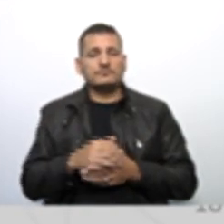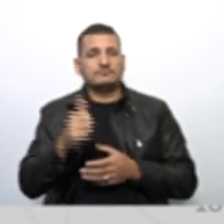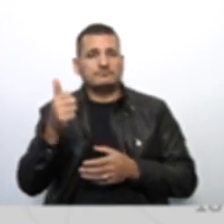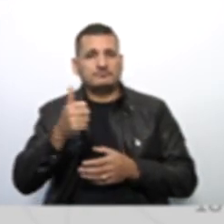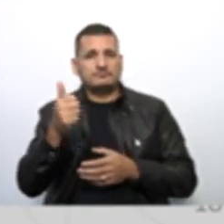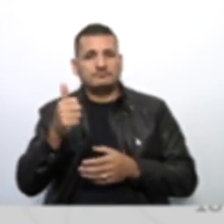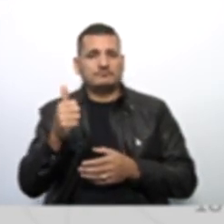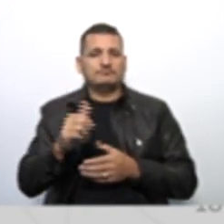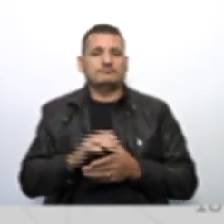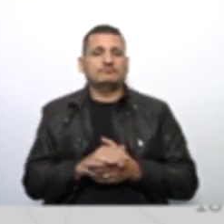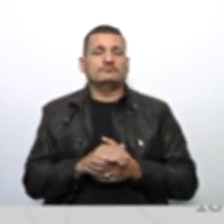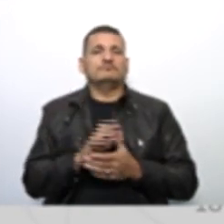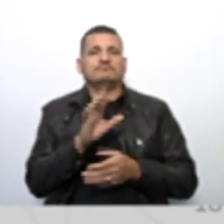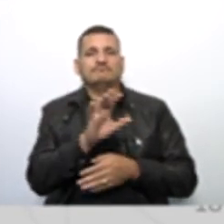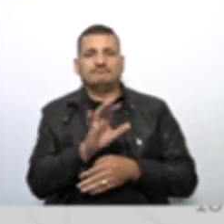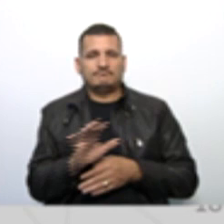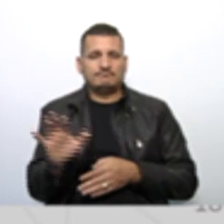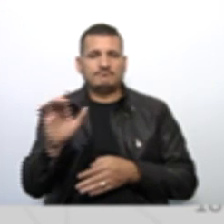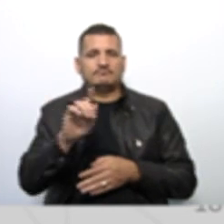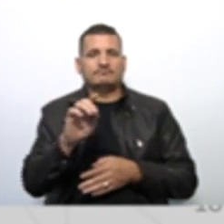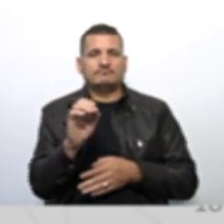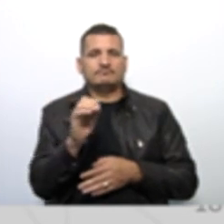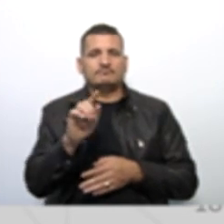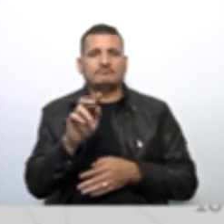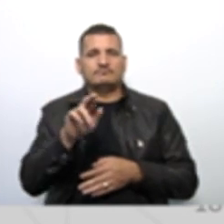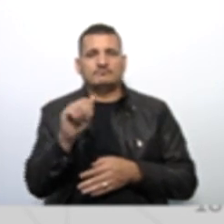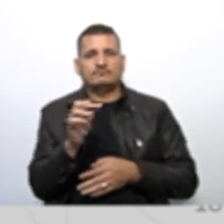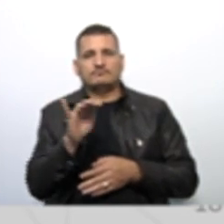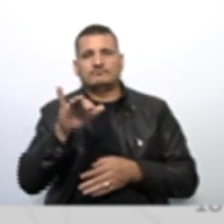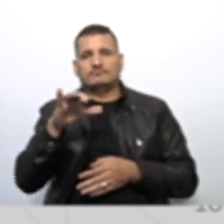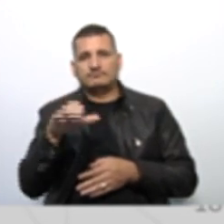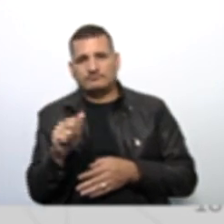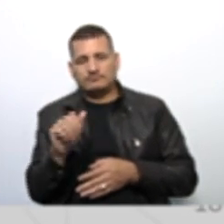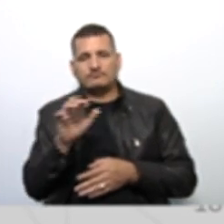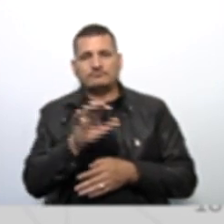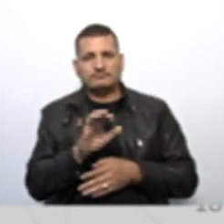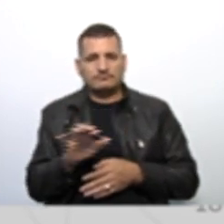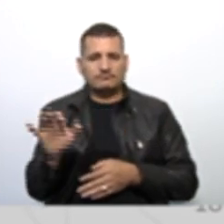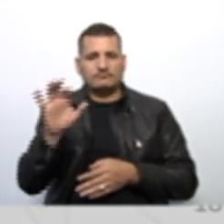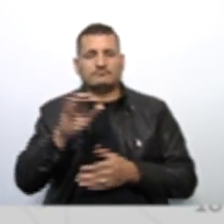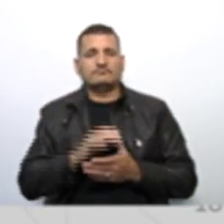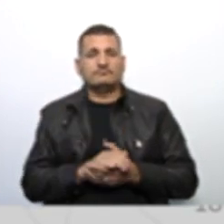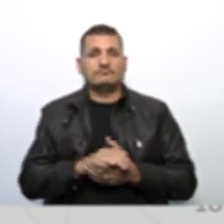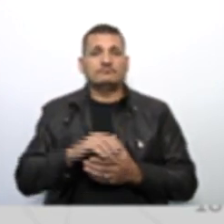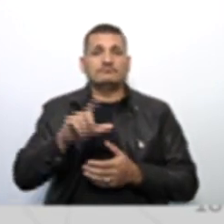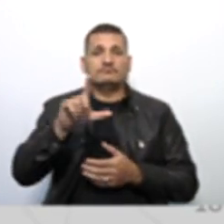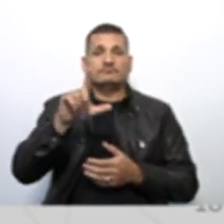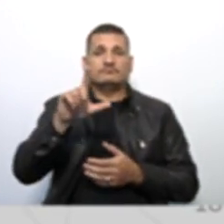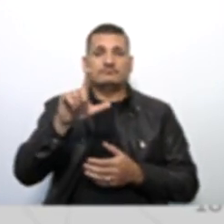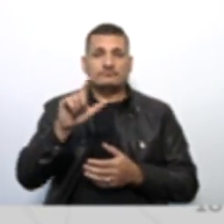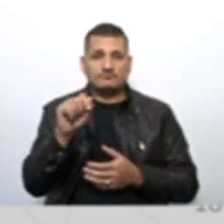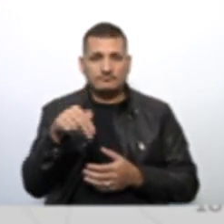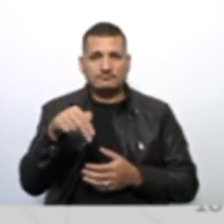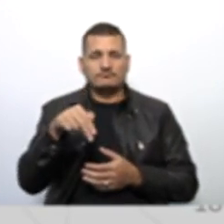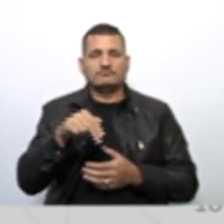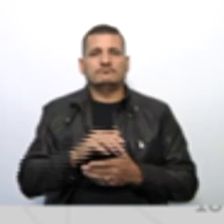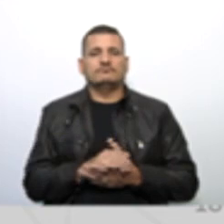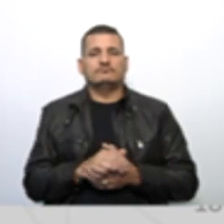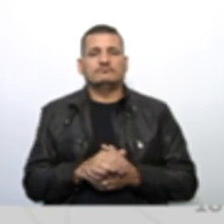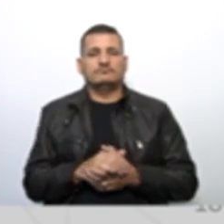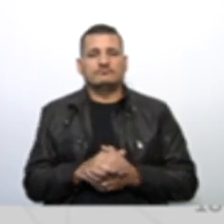Primeiramente, abrangência geográfica. Nós vamos falar de LAN, pessoal. A nossa rede de área